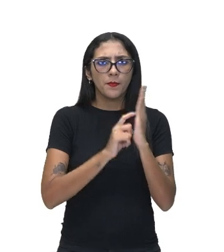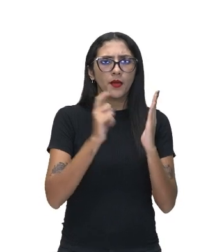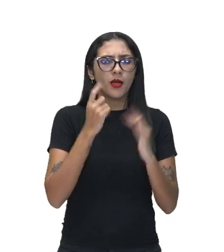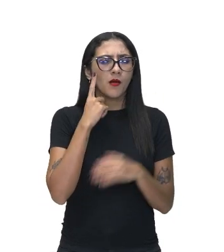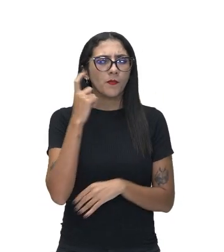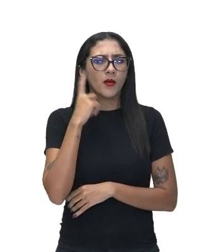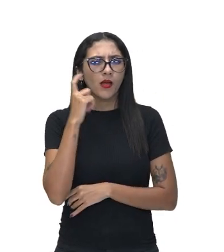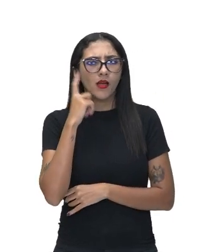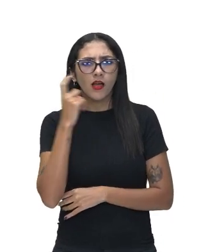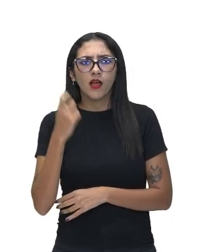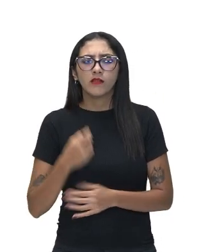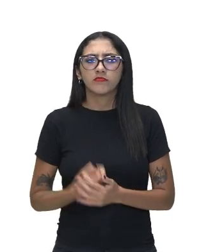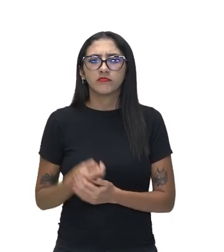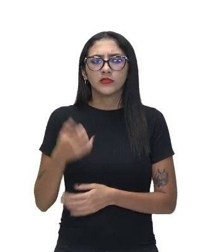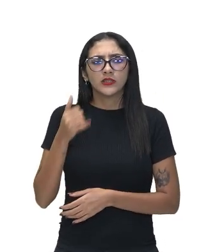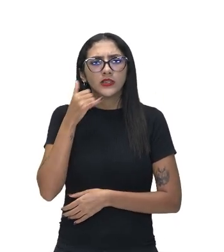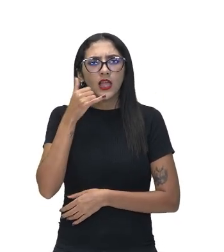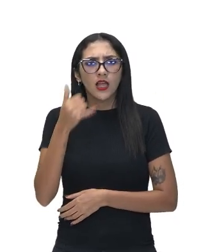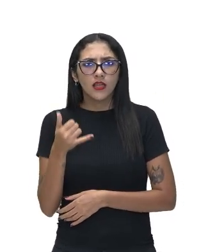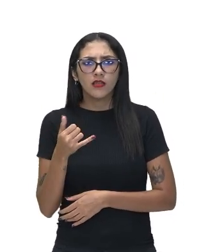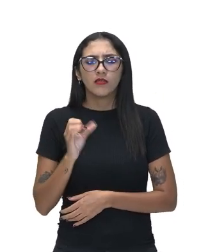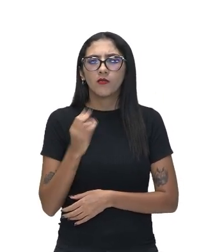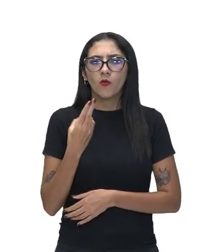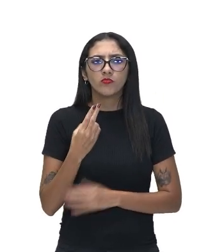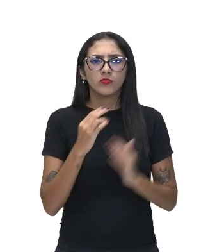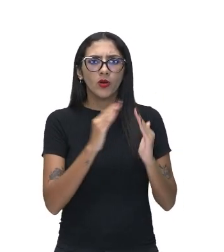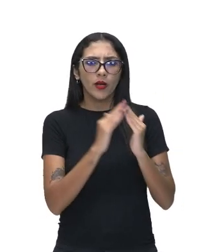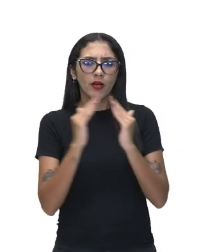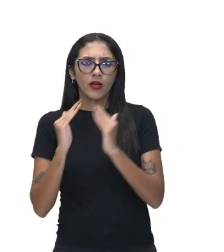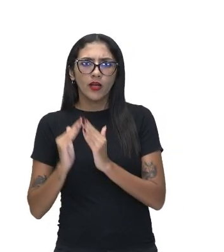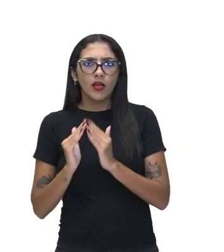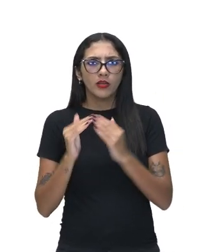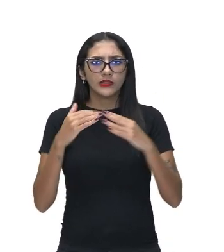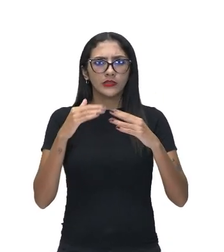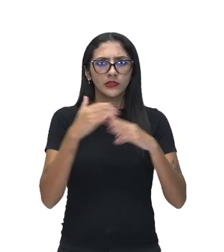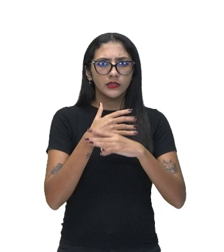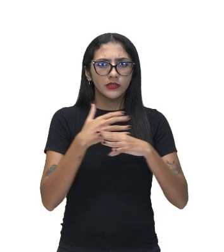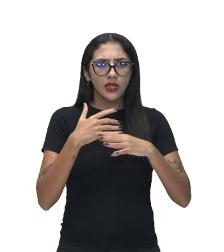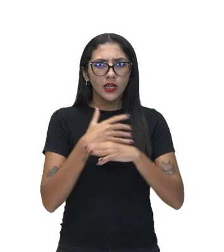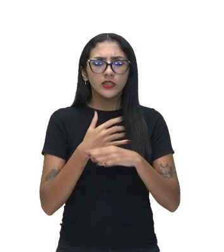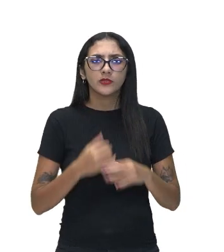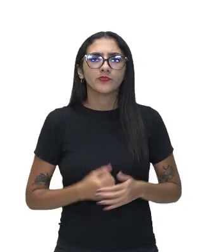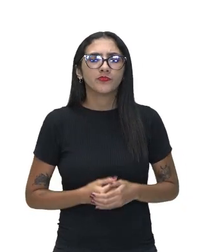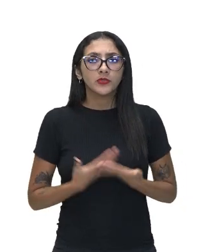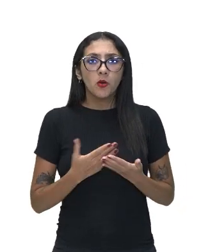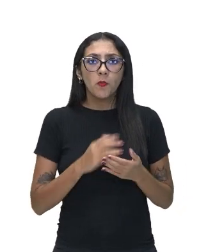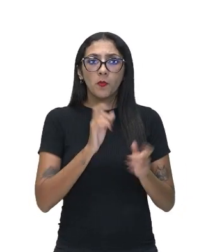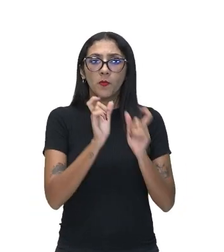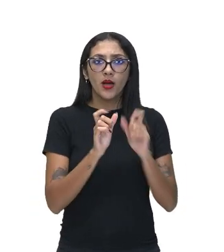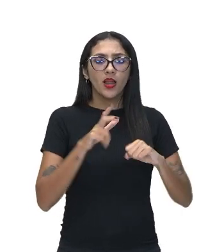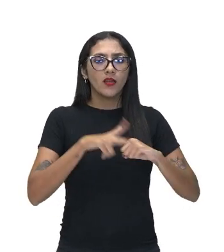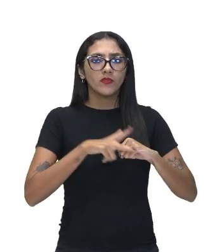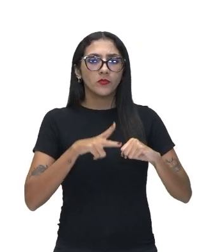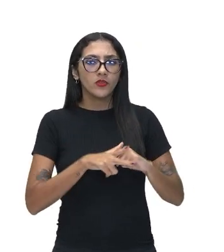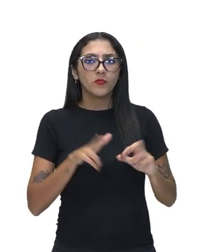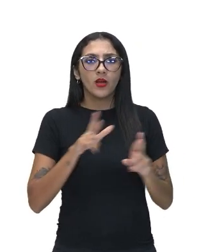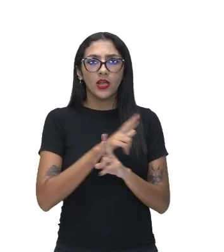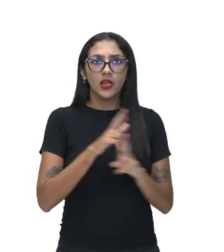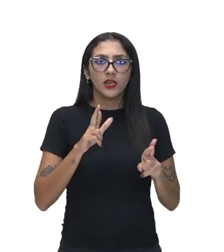Campainha, telefone, bairro, cidade, prefira a regência sem preposição. Então, atender